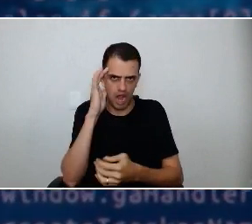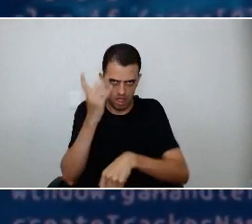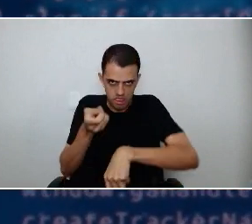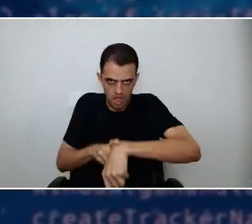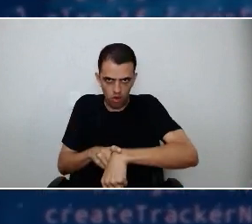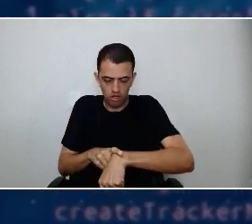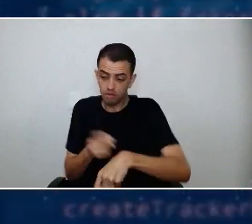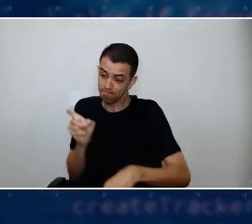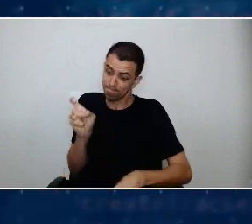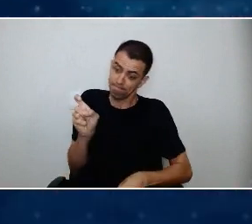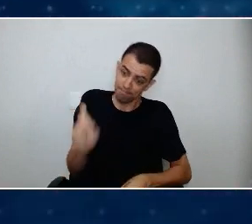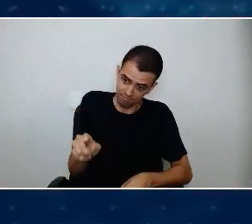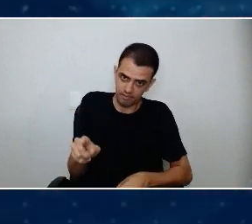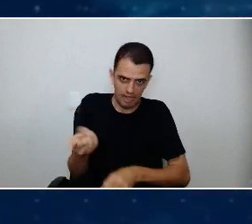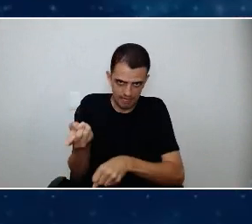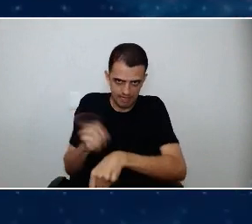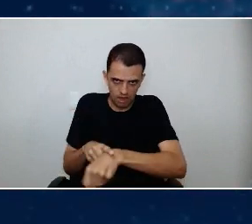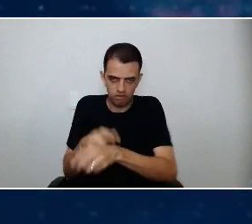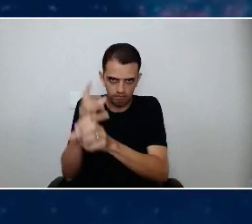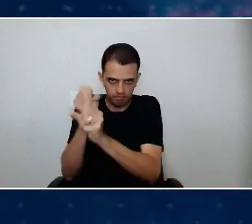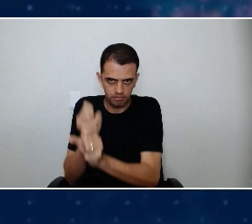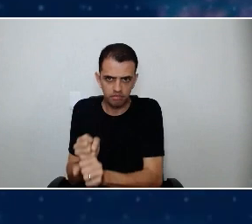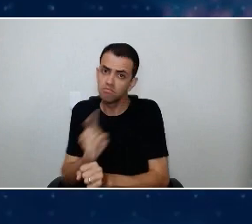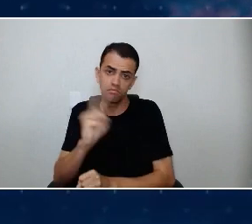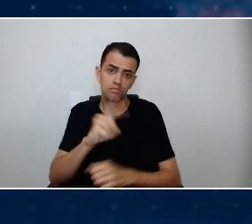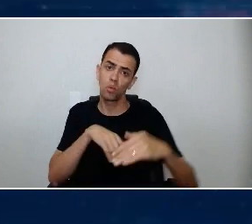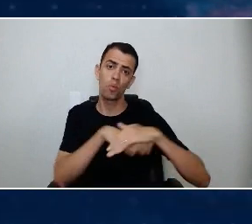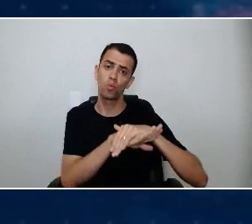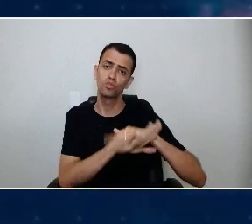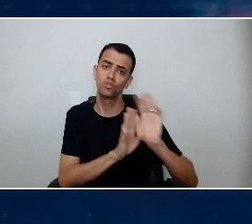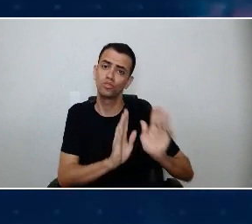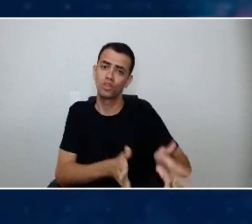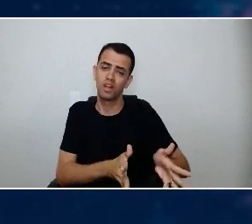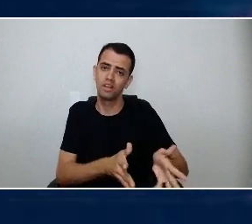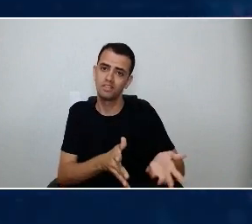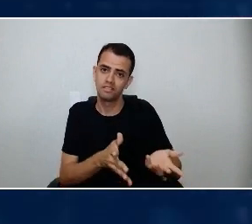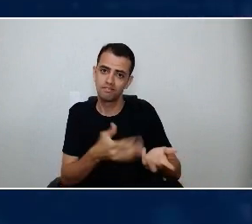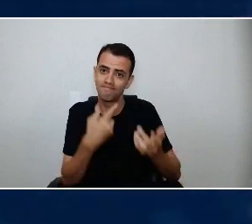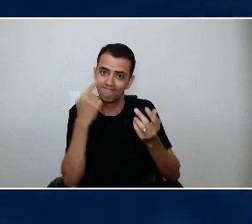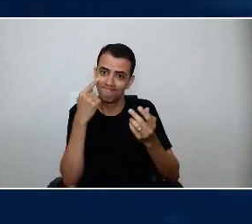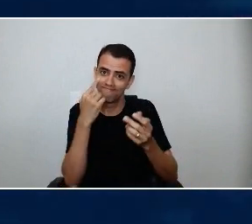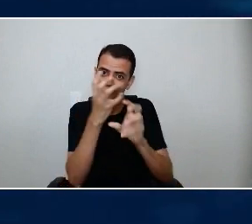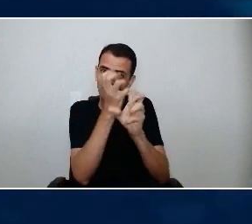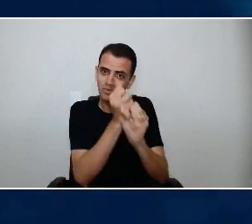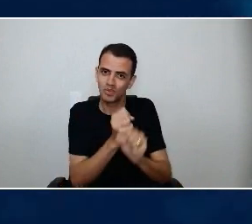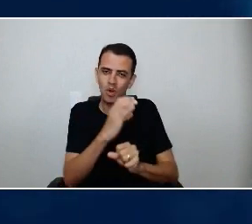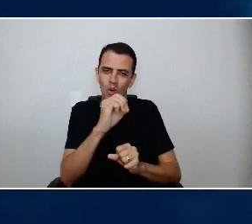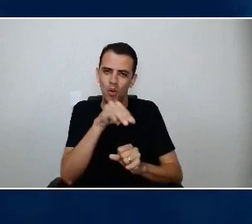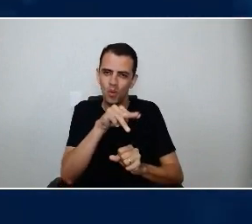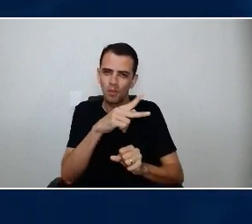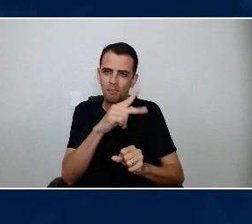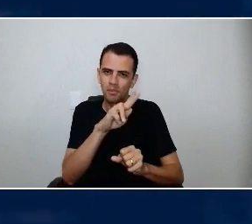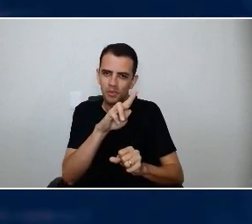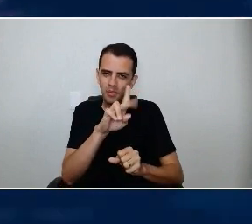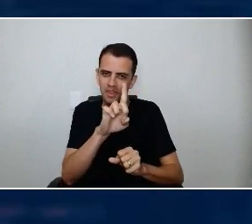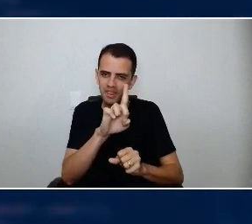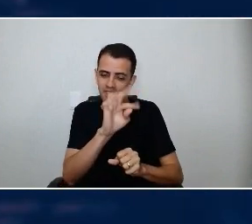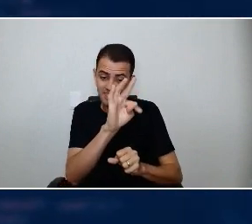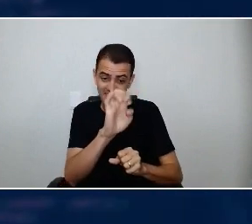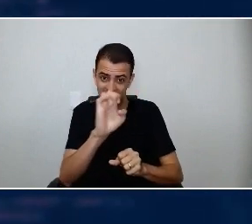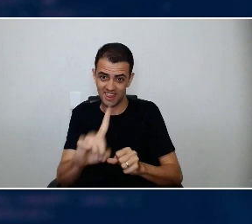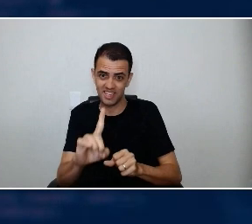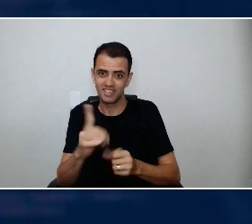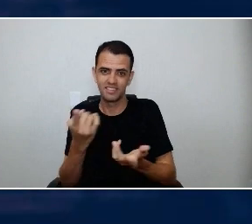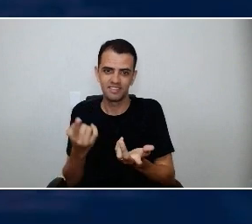clica não aquilo ali já tá armazenado né então isso é computed né um US case de computed Então esse é bem